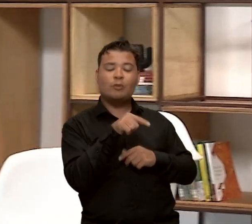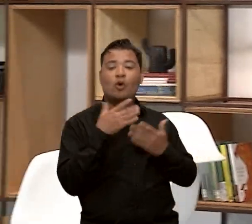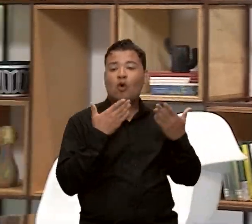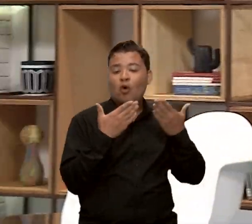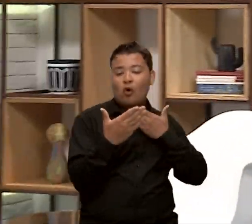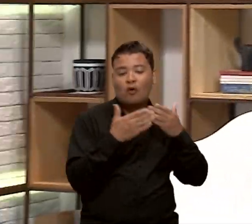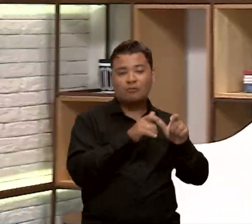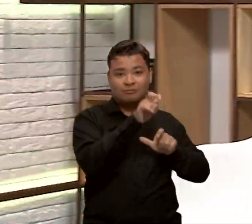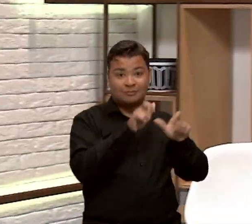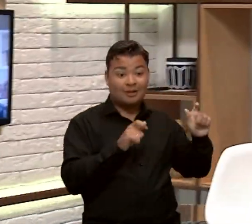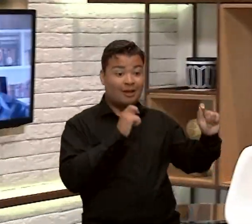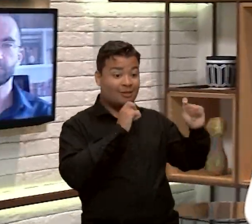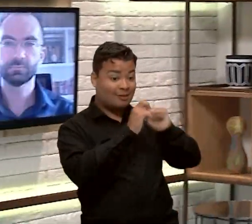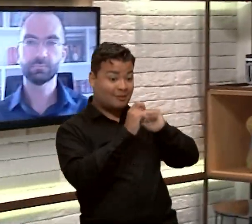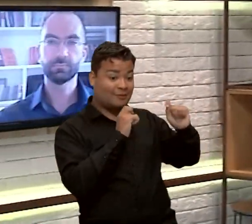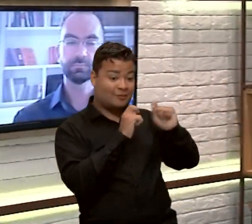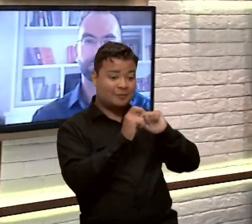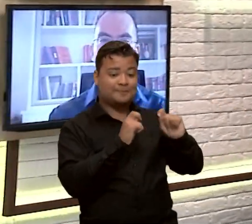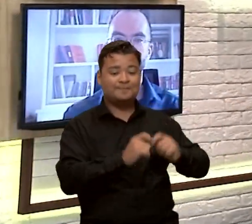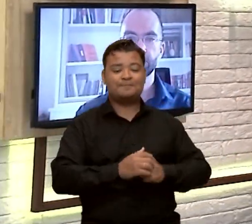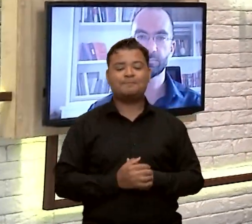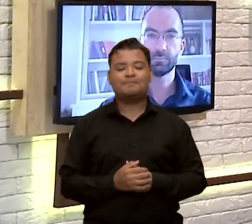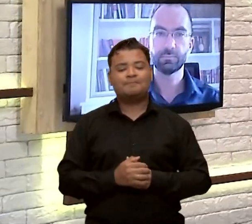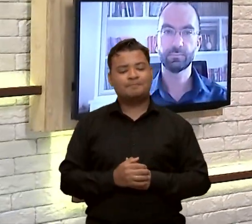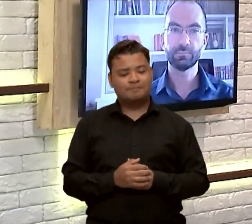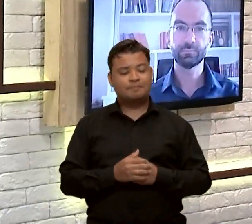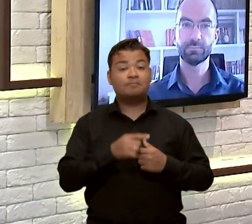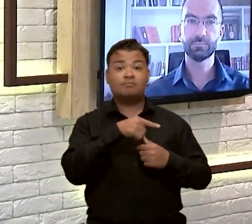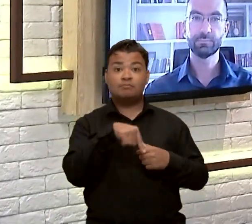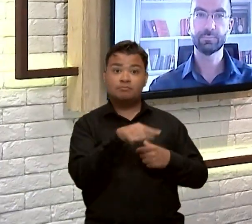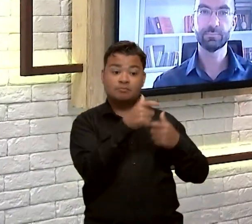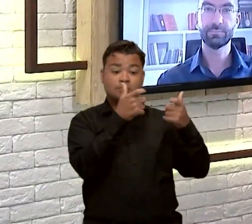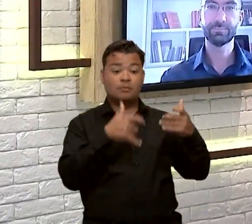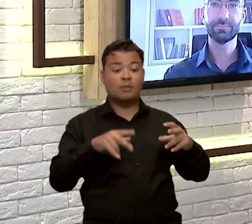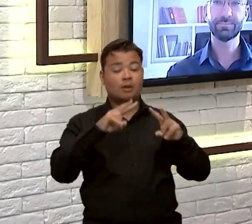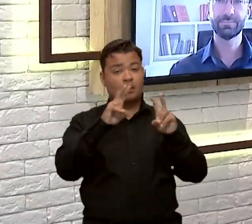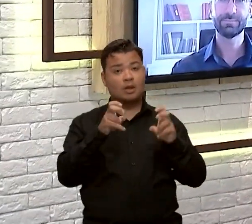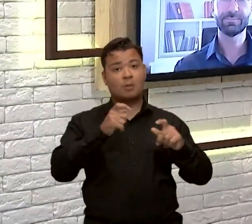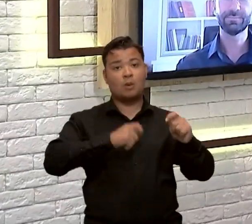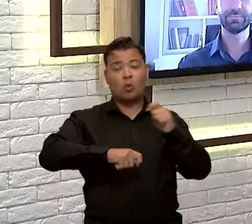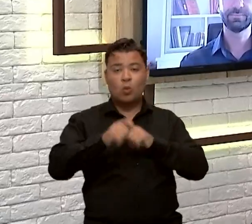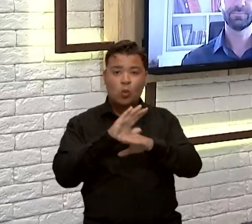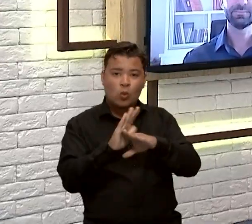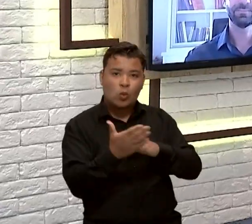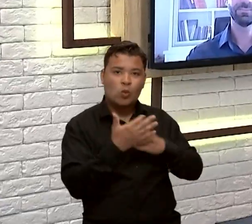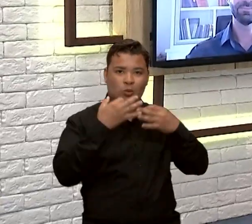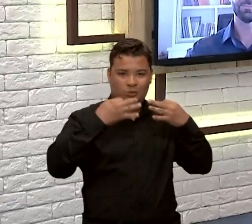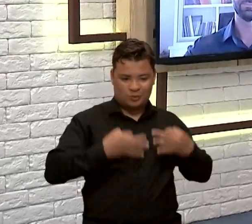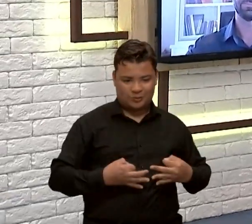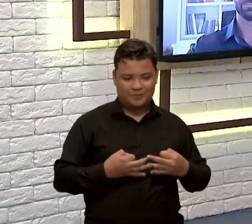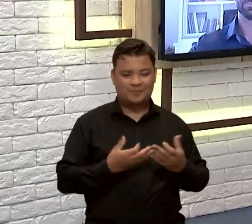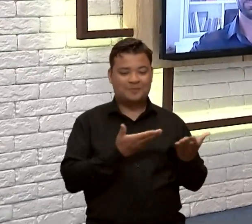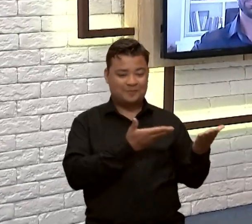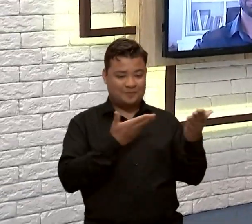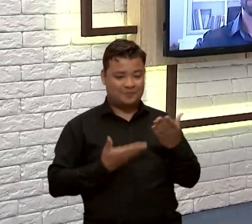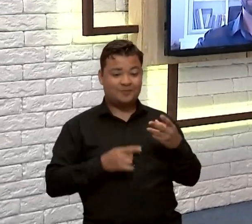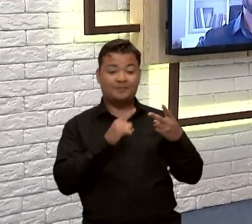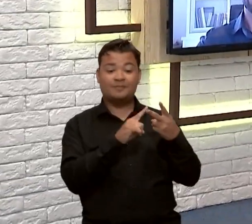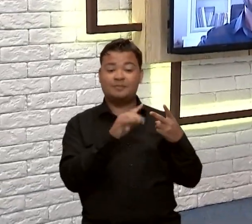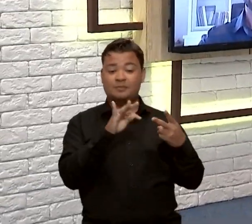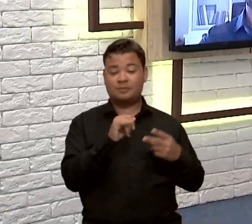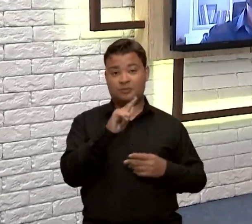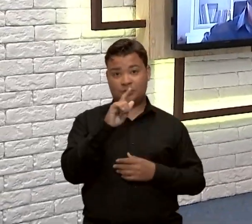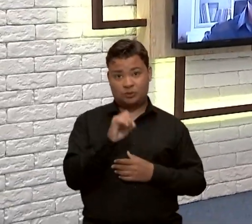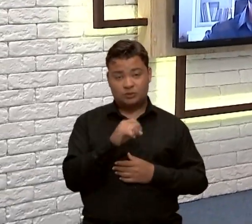nossos entrevistados. Para falar sobre economia solidária, eu recebo agora o Tiago Camarinha, que é professor da Faculdade